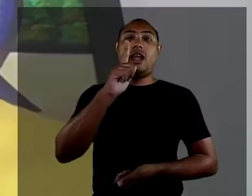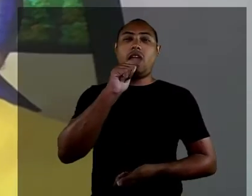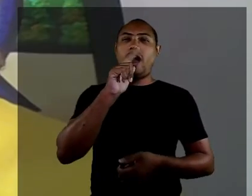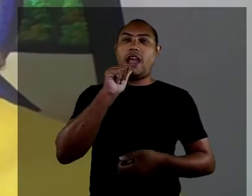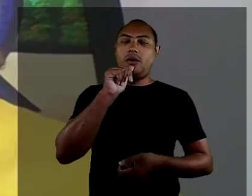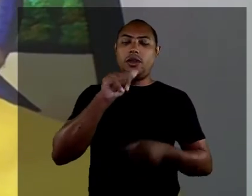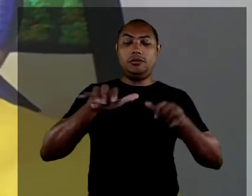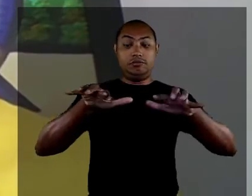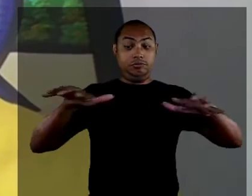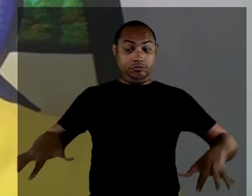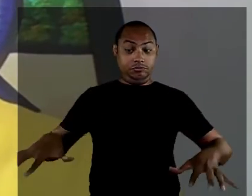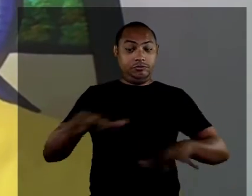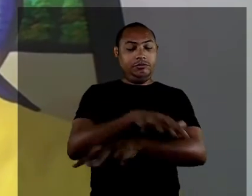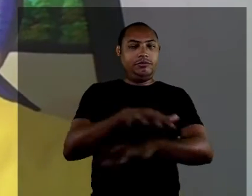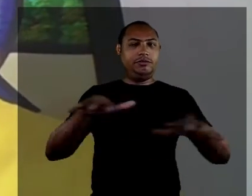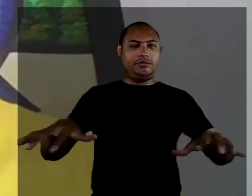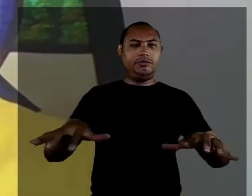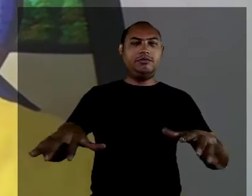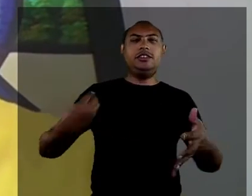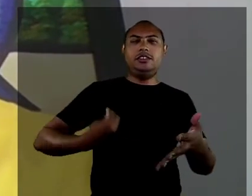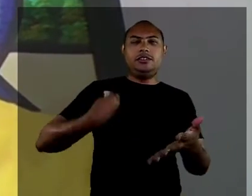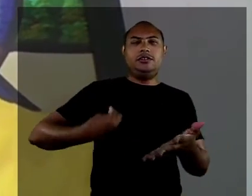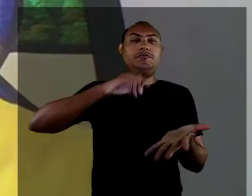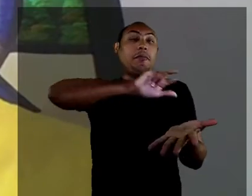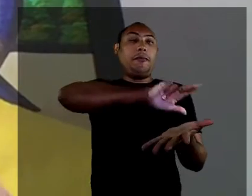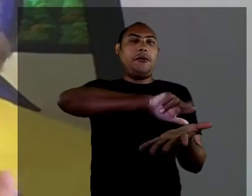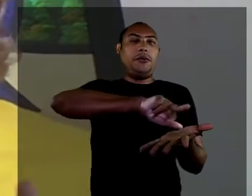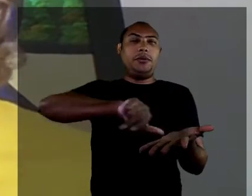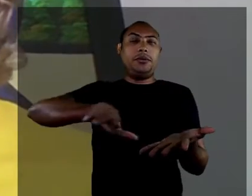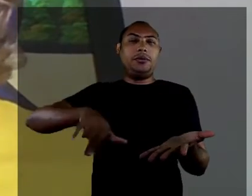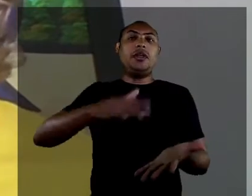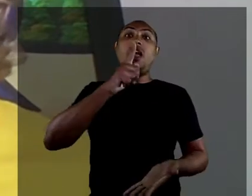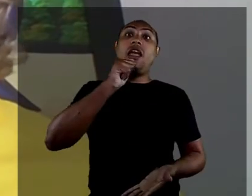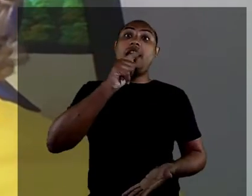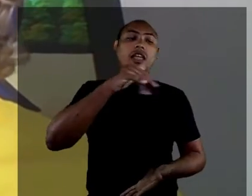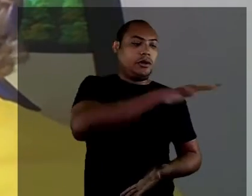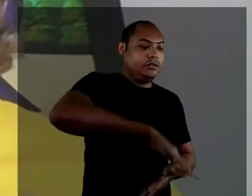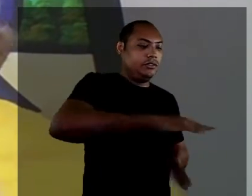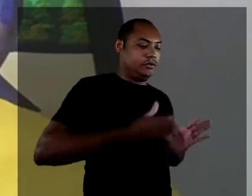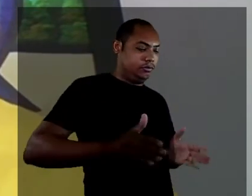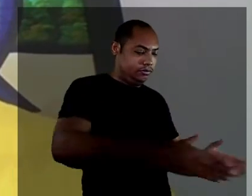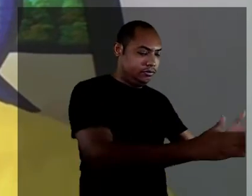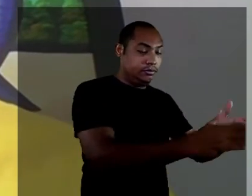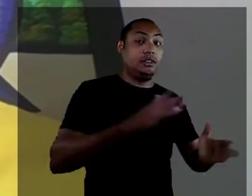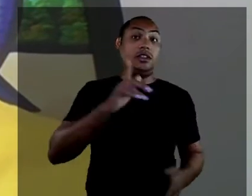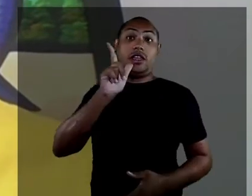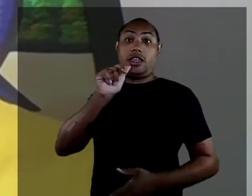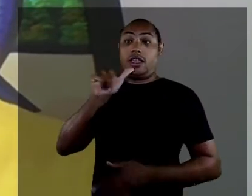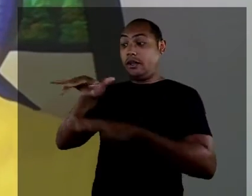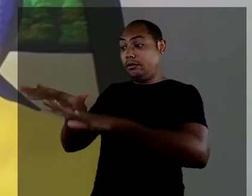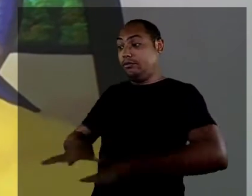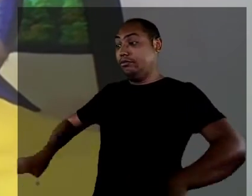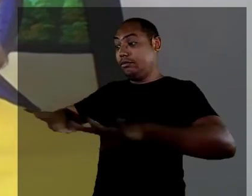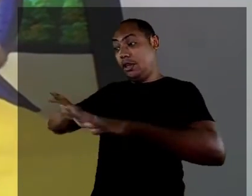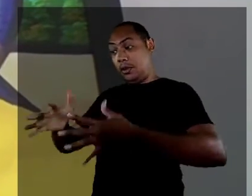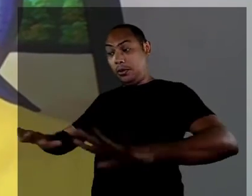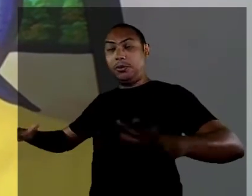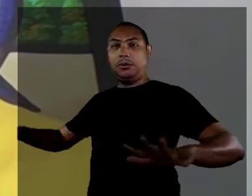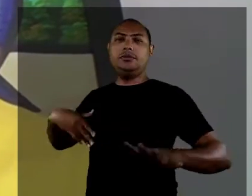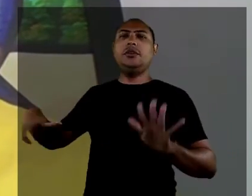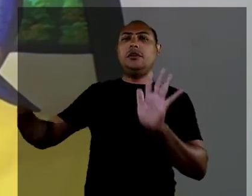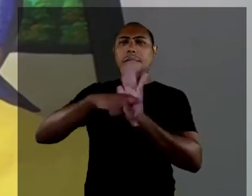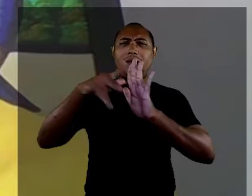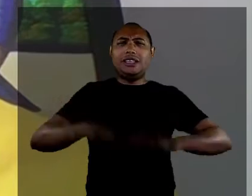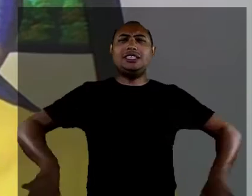Os biomas aquáticos são formados por uma comunidade de seres vivos que se distribui tanto em ambiente de água doce quanto marinho. Esses hábitats